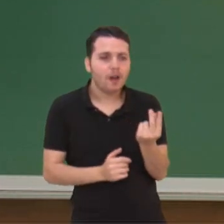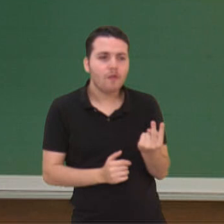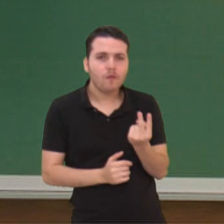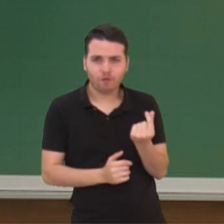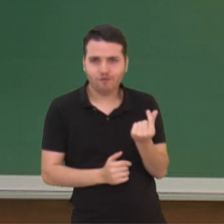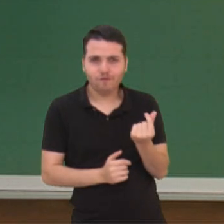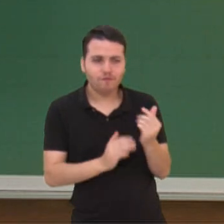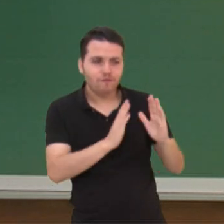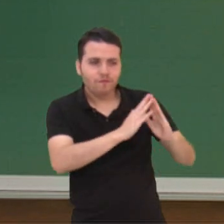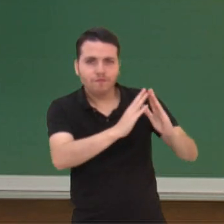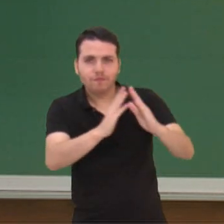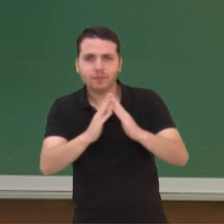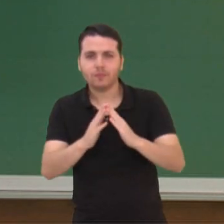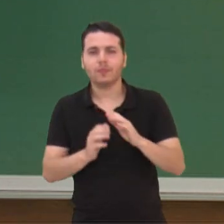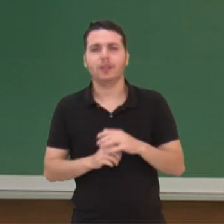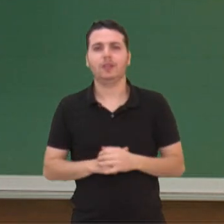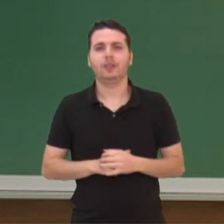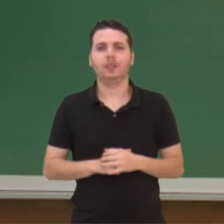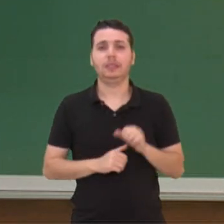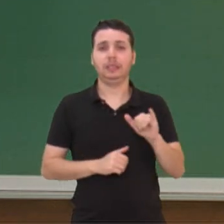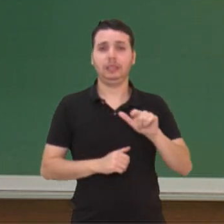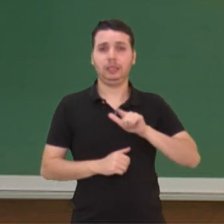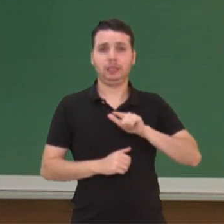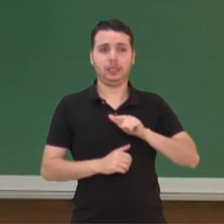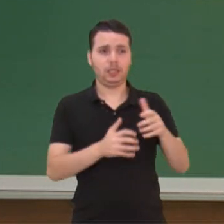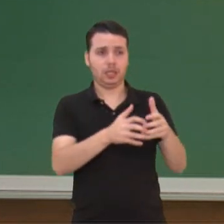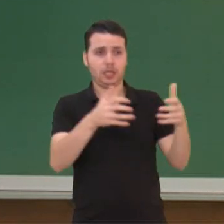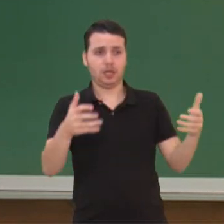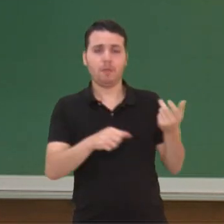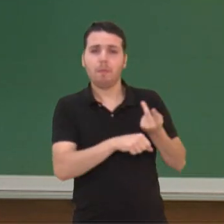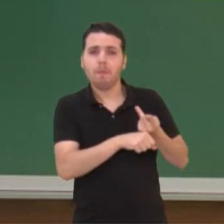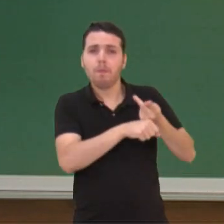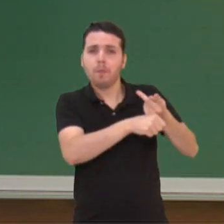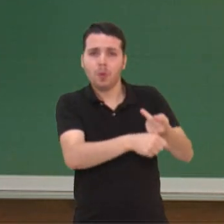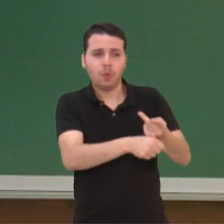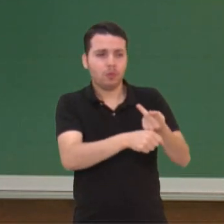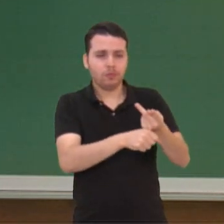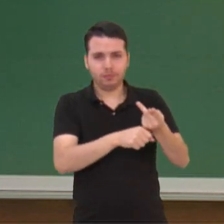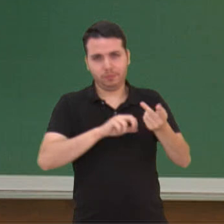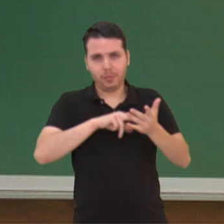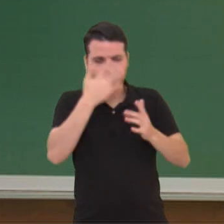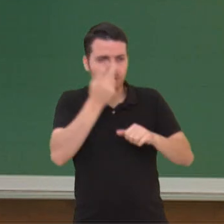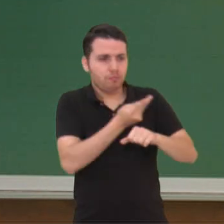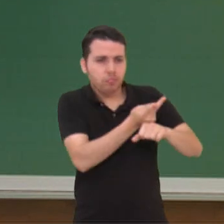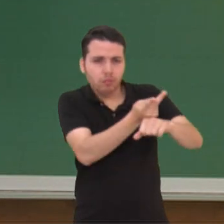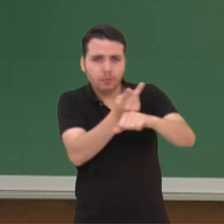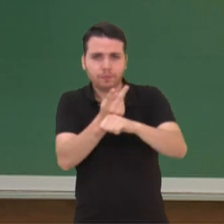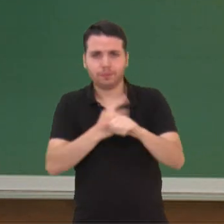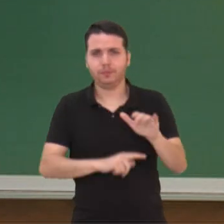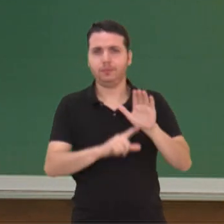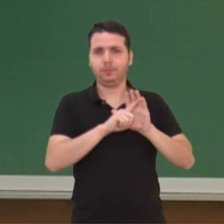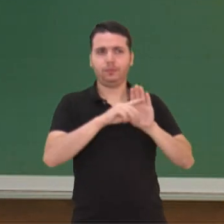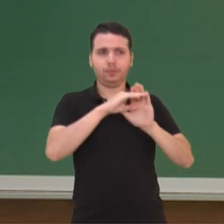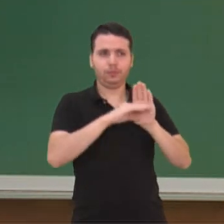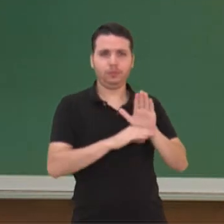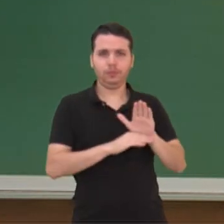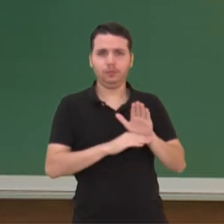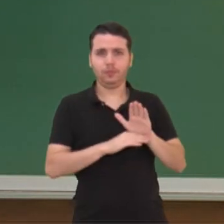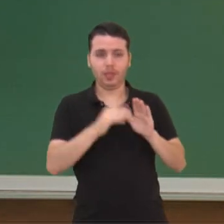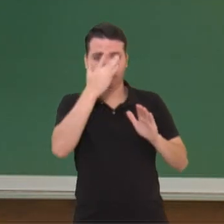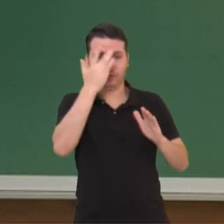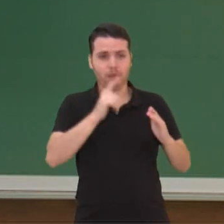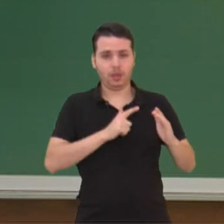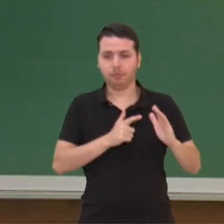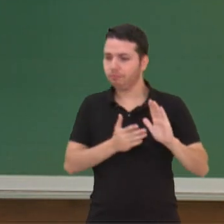imóveis, né? Então, quando eu tenho uma grande procura, né? Aí eu tenho que falar sobre as leis do mercado de oferta e